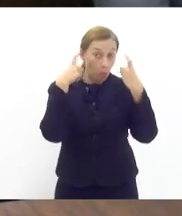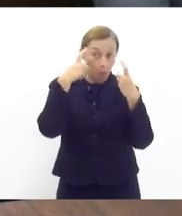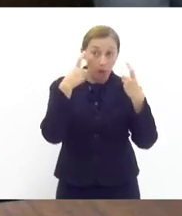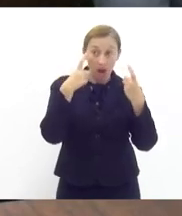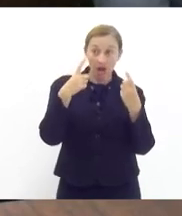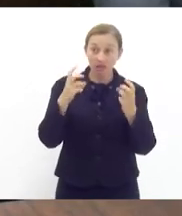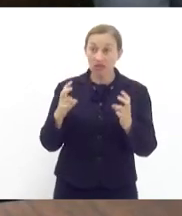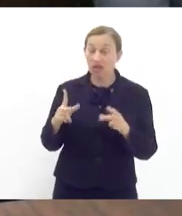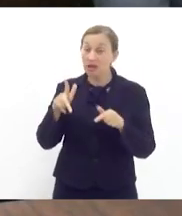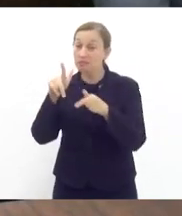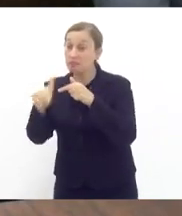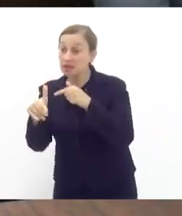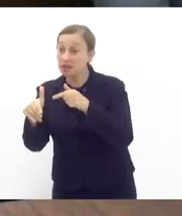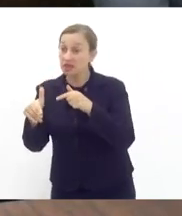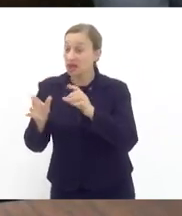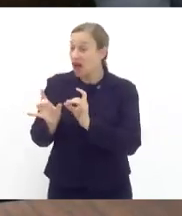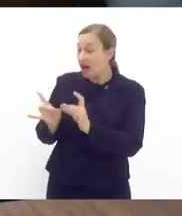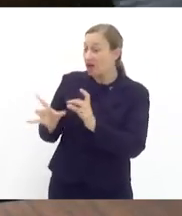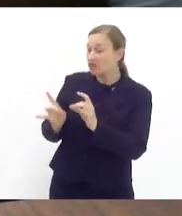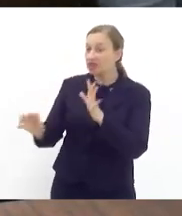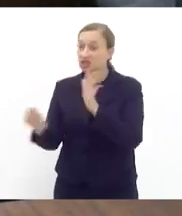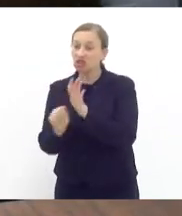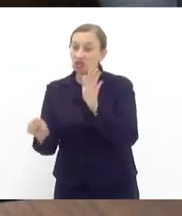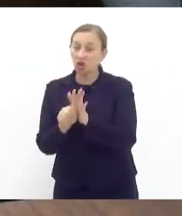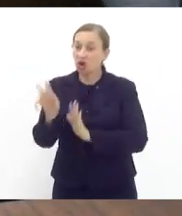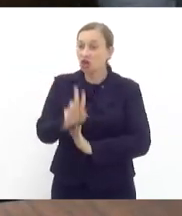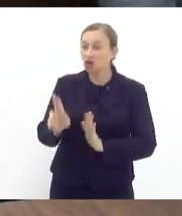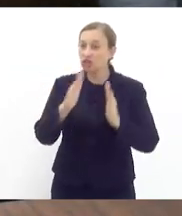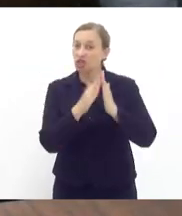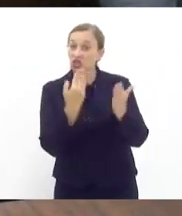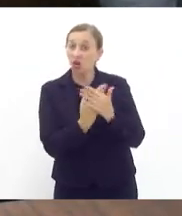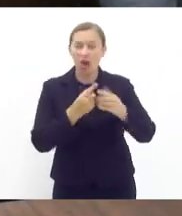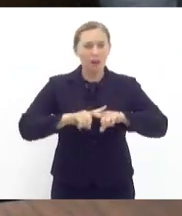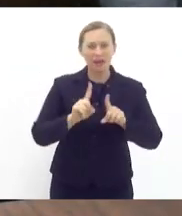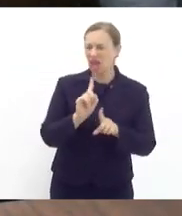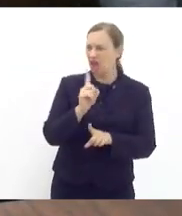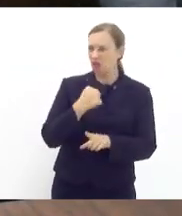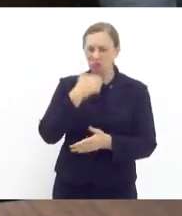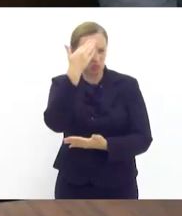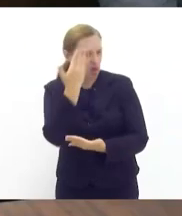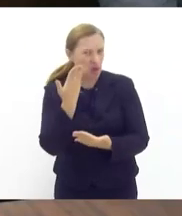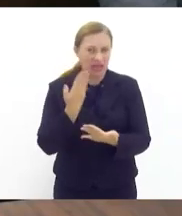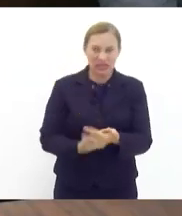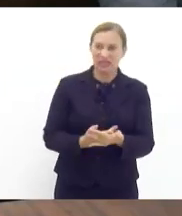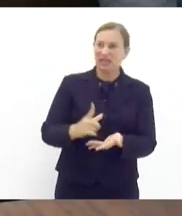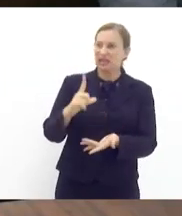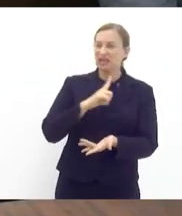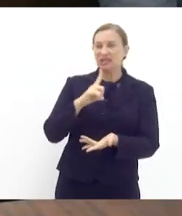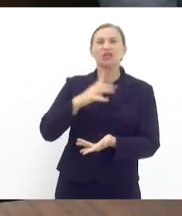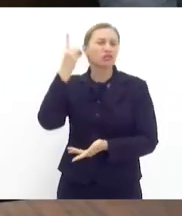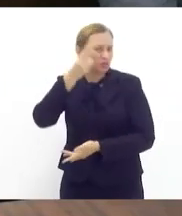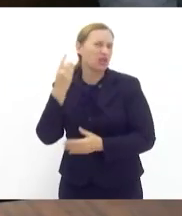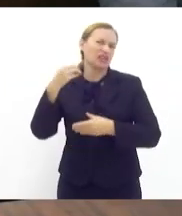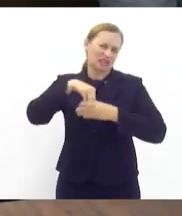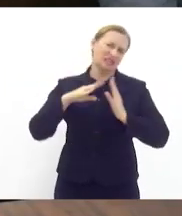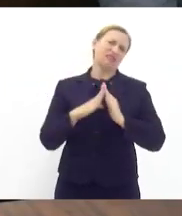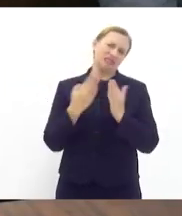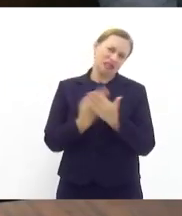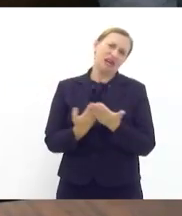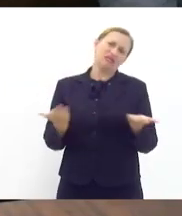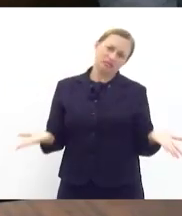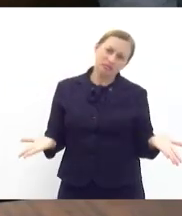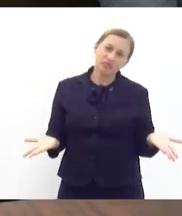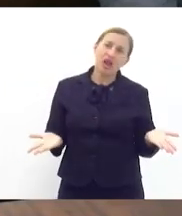atrapalhar o tráfico que usa as escolas como bunker mas eu não acredito que exista esse deputado aqui dentro dessa assembleia